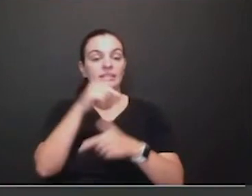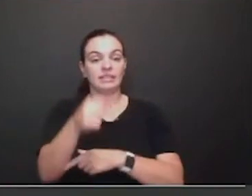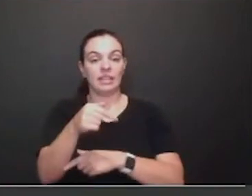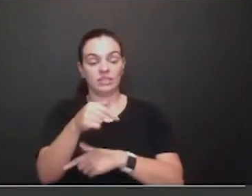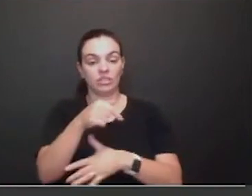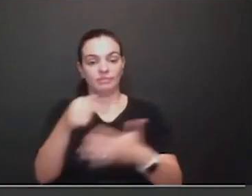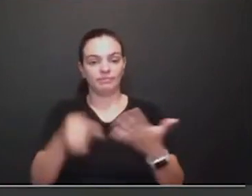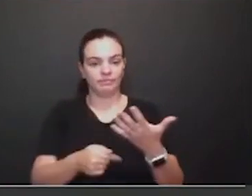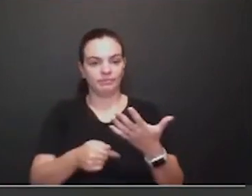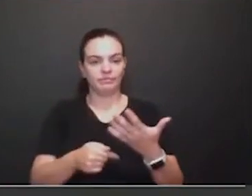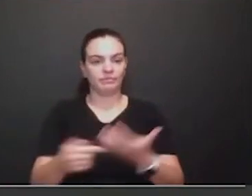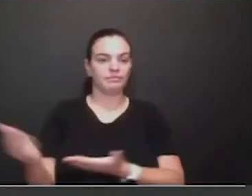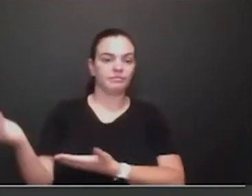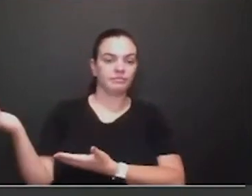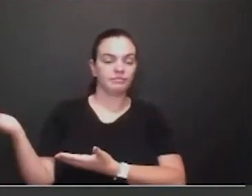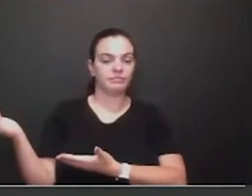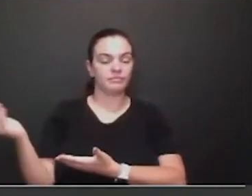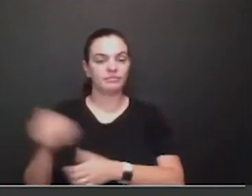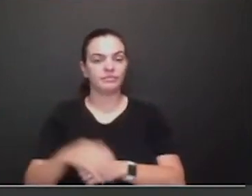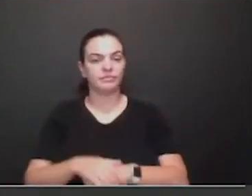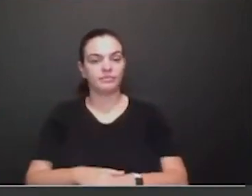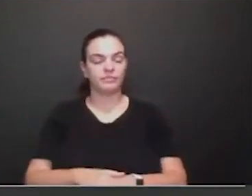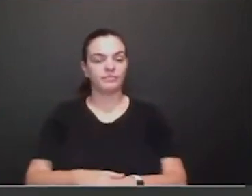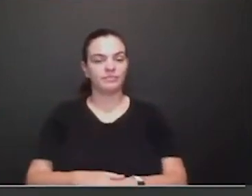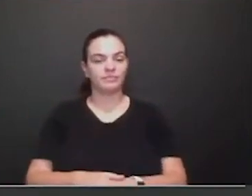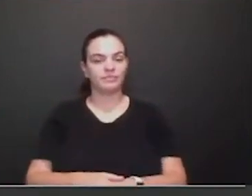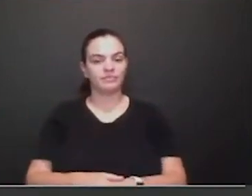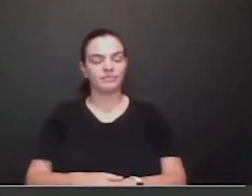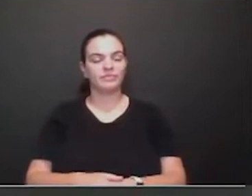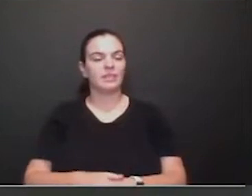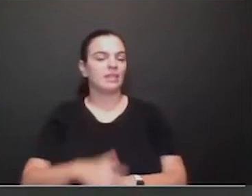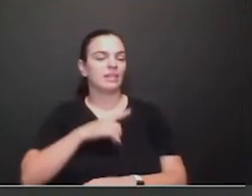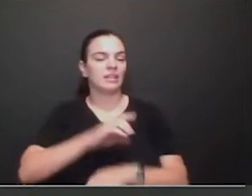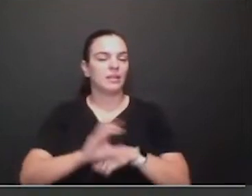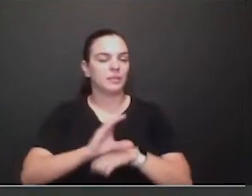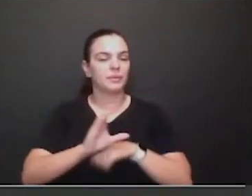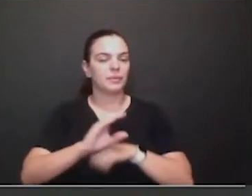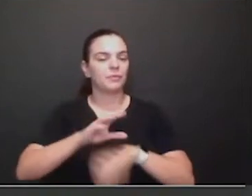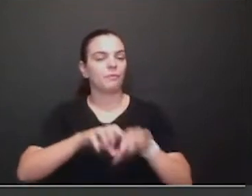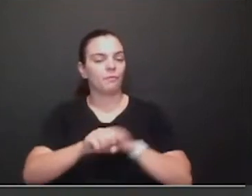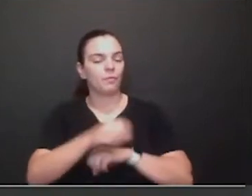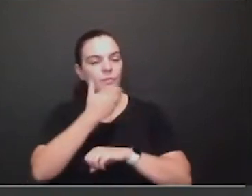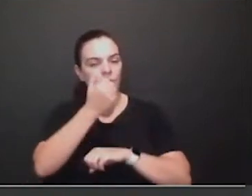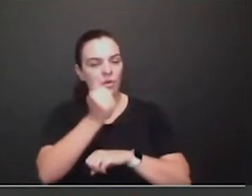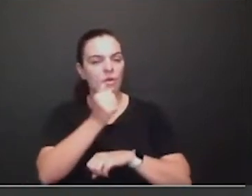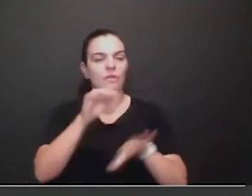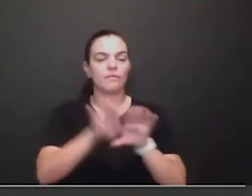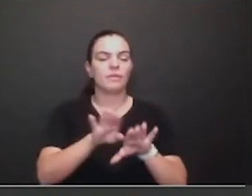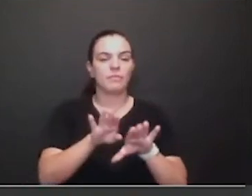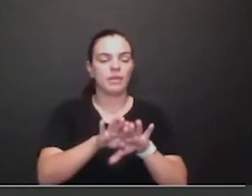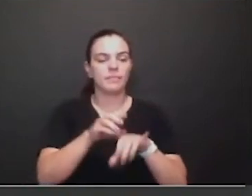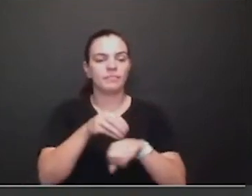Social, as diversas ações que existem de capacitação e de encaminhamento